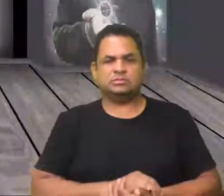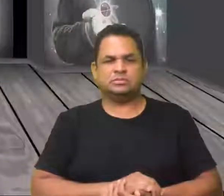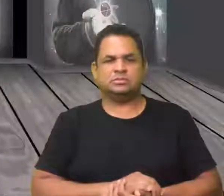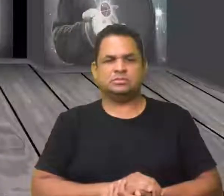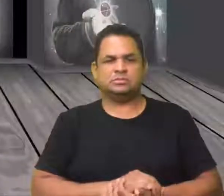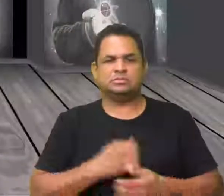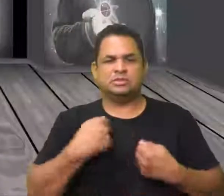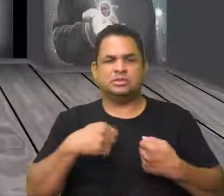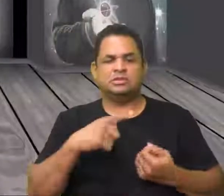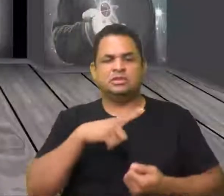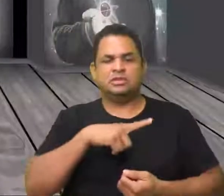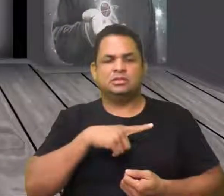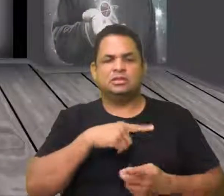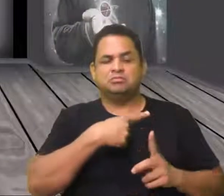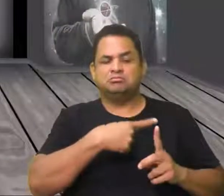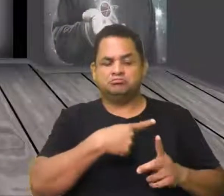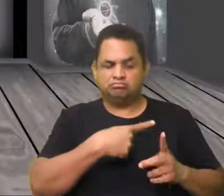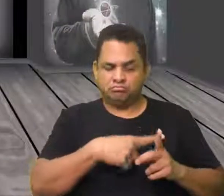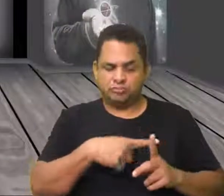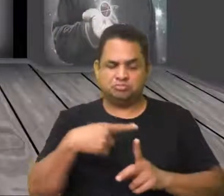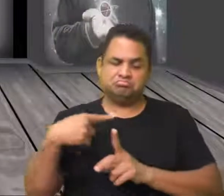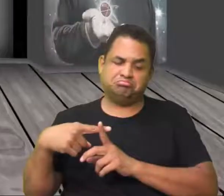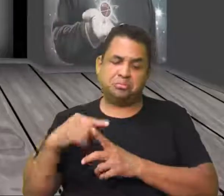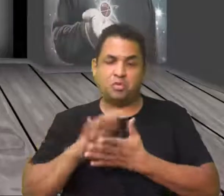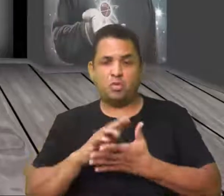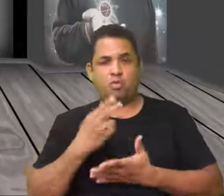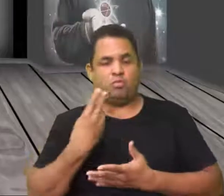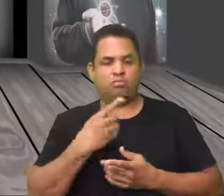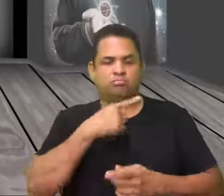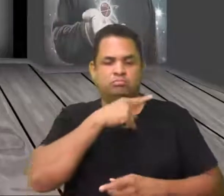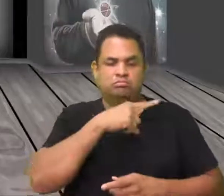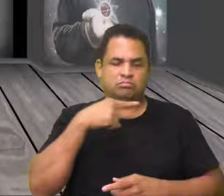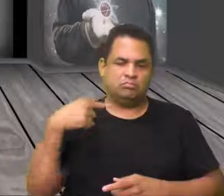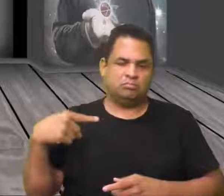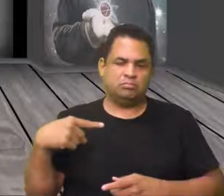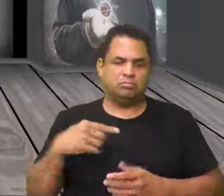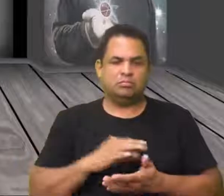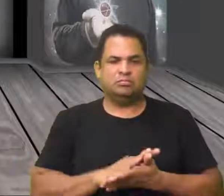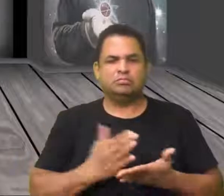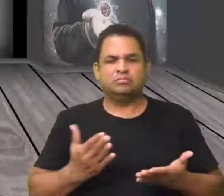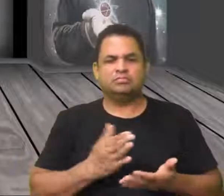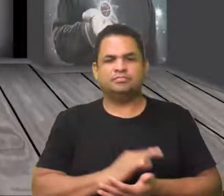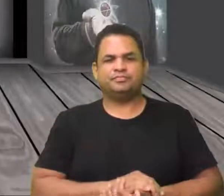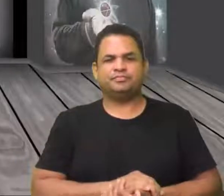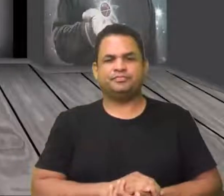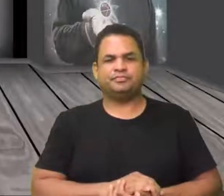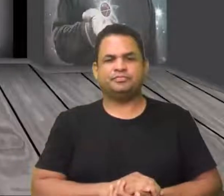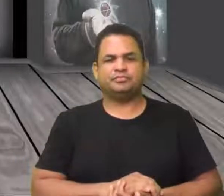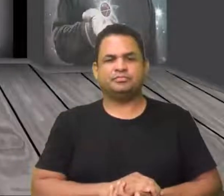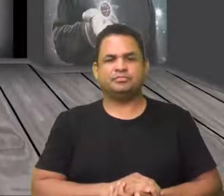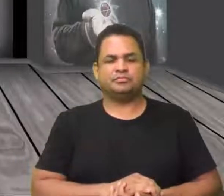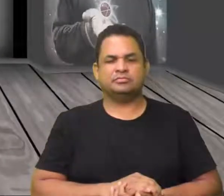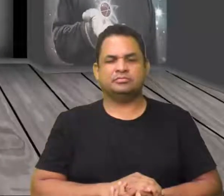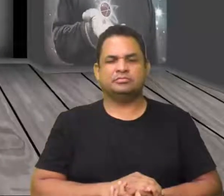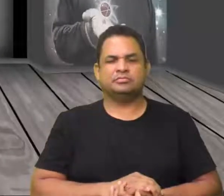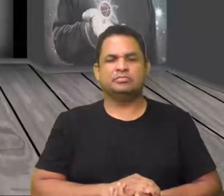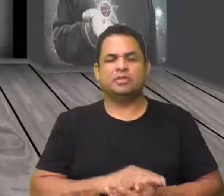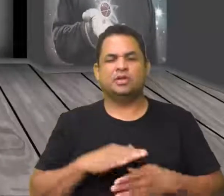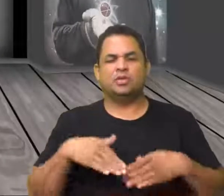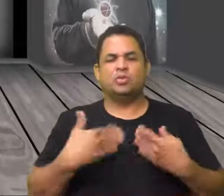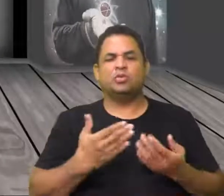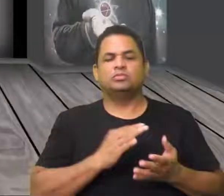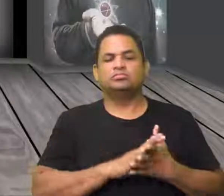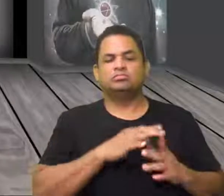cargas iguais para se repelir, né? Não Isso. tem carga. Nós fizemos lá aquele experimento que no dia até quase ele não deixou fazer, né? Então, quando é cargas